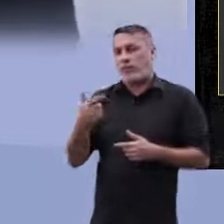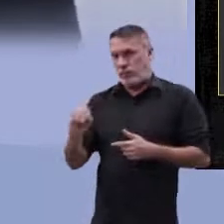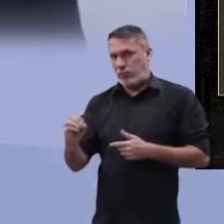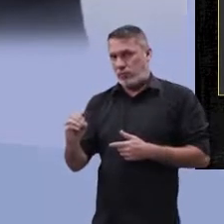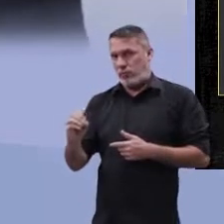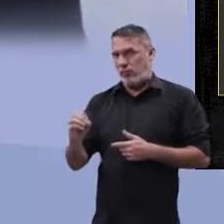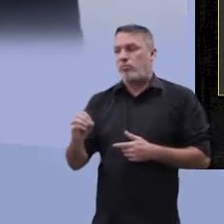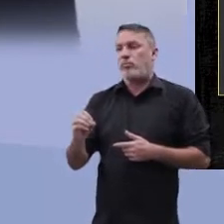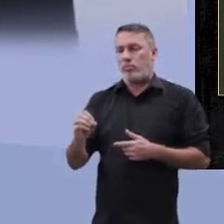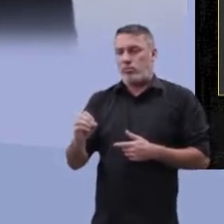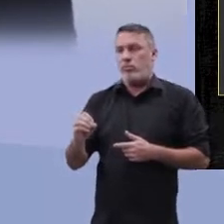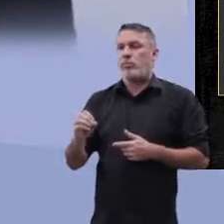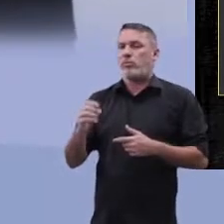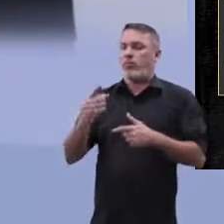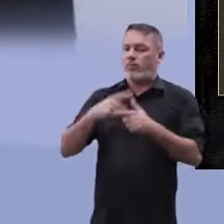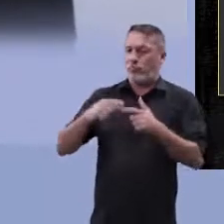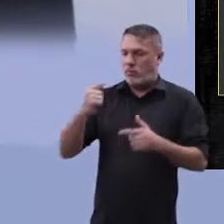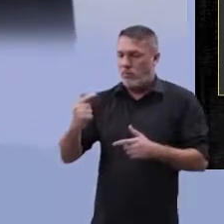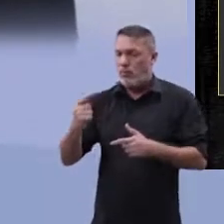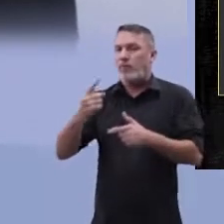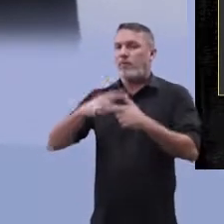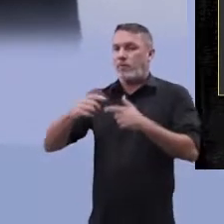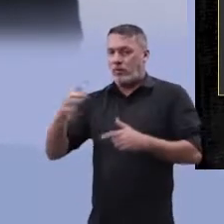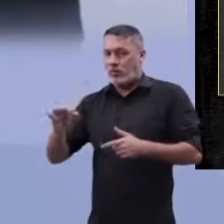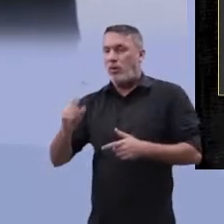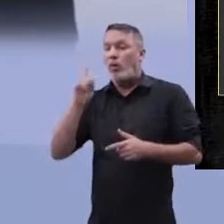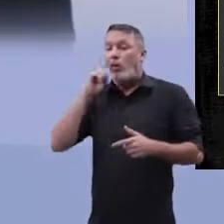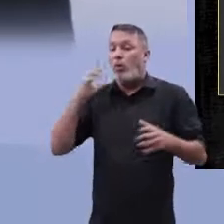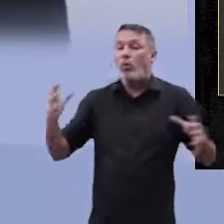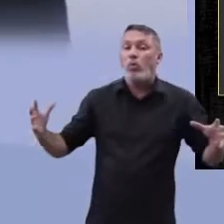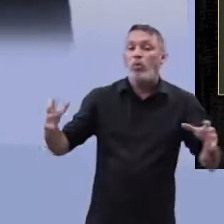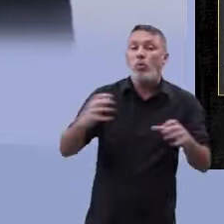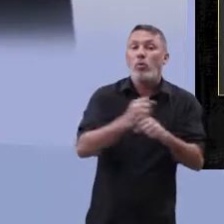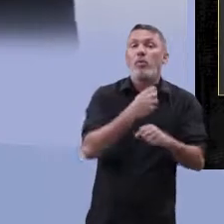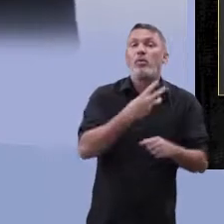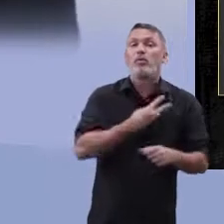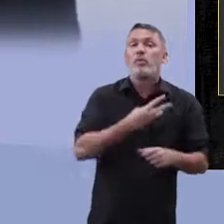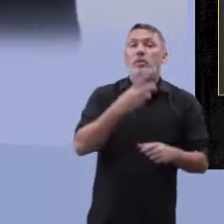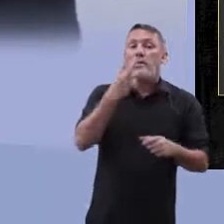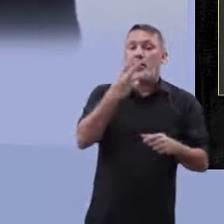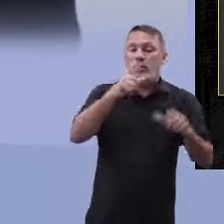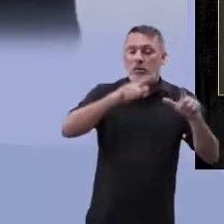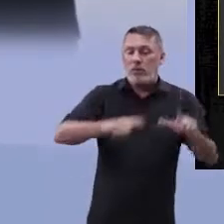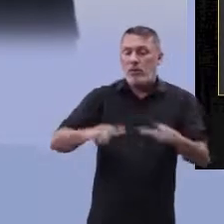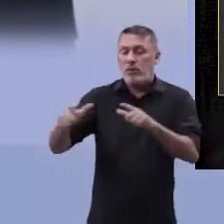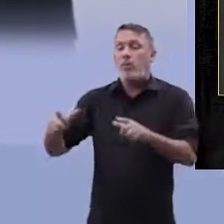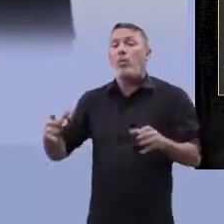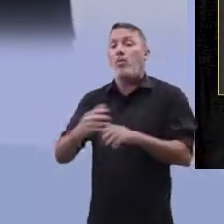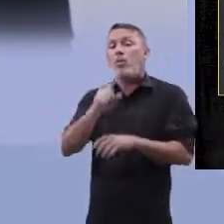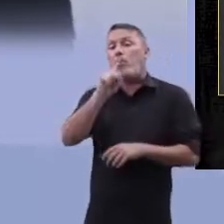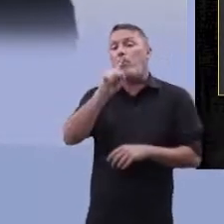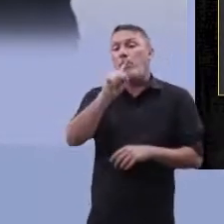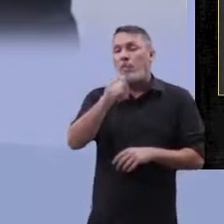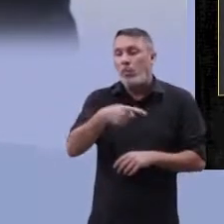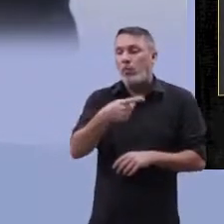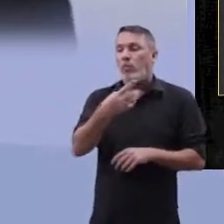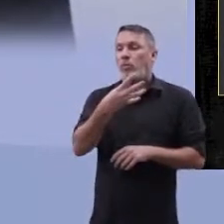20. 20 por 10 por 7. Então, eu vou ter o volume dos compartimentos aí